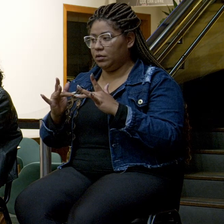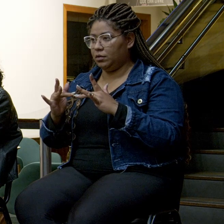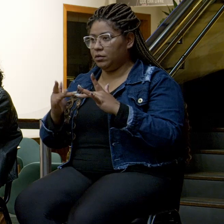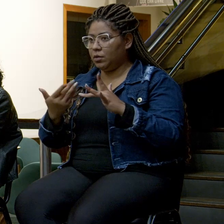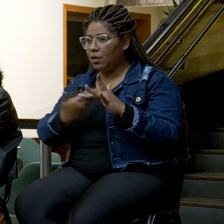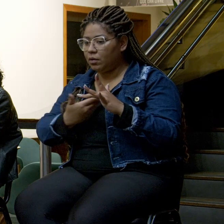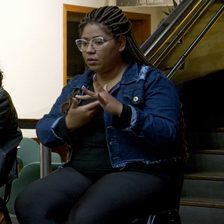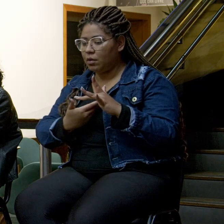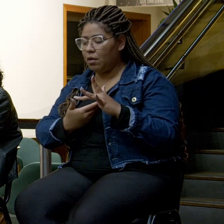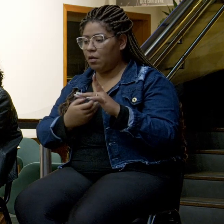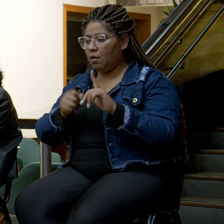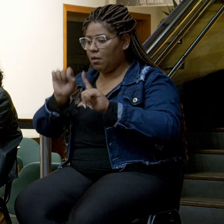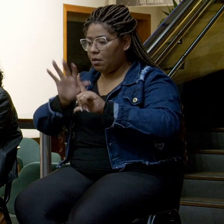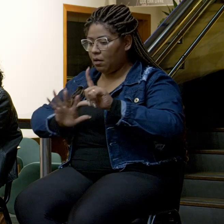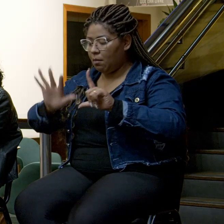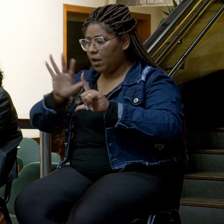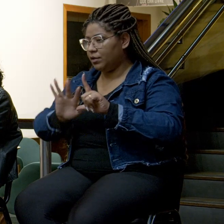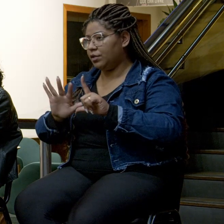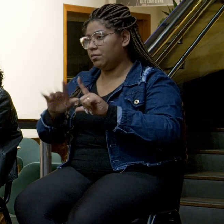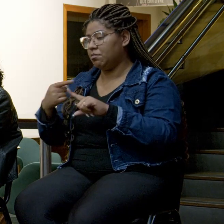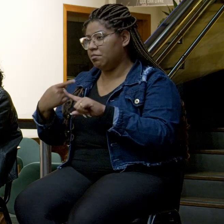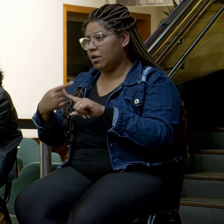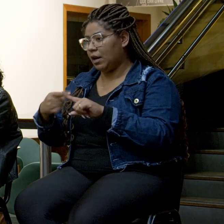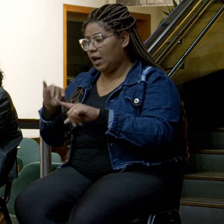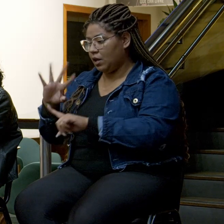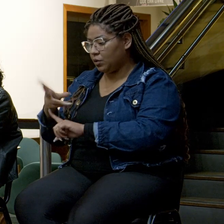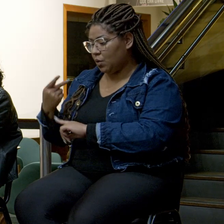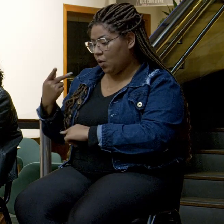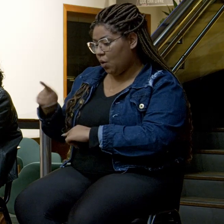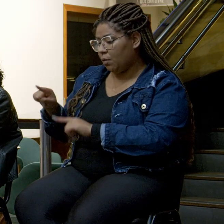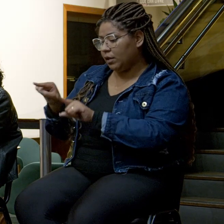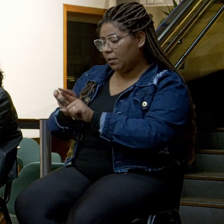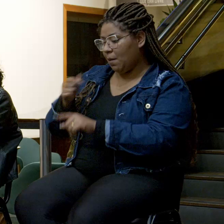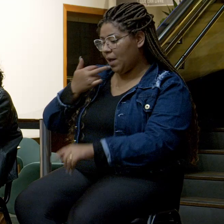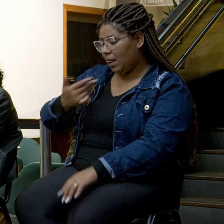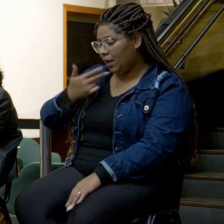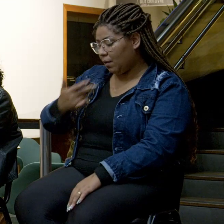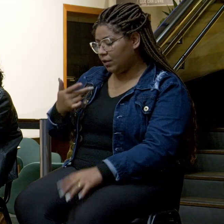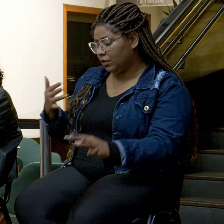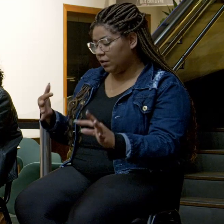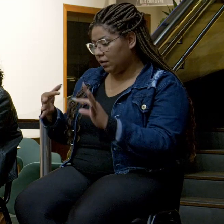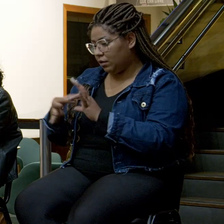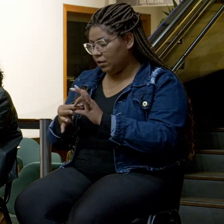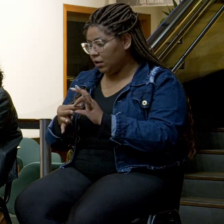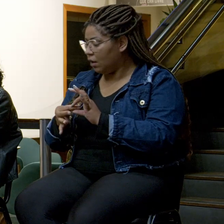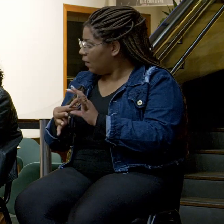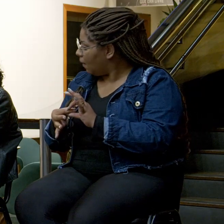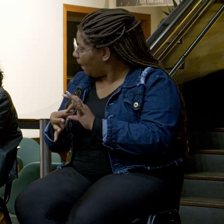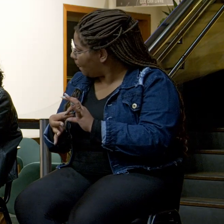tanto a linguagem, porque afinal de contas a obra dela também é uma linguagem, né, e nós nos relacionamos com